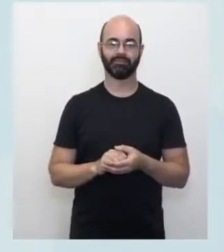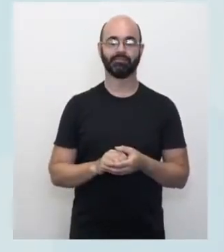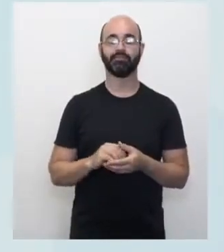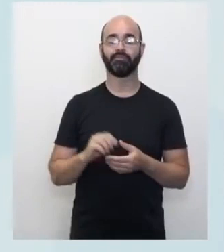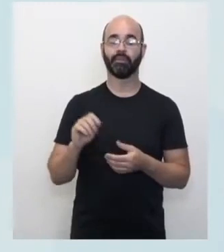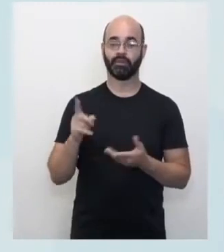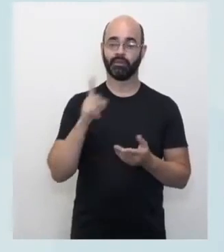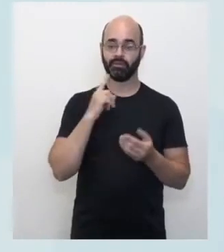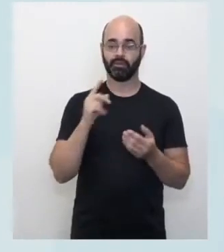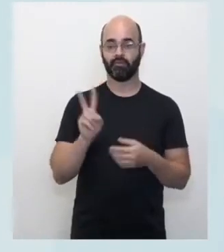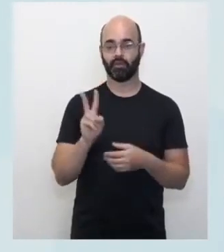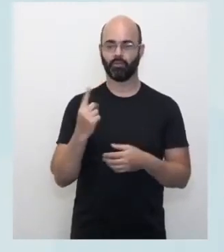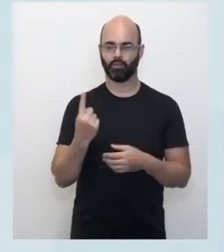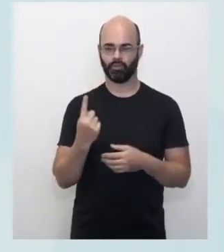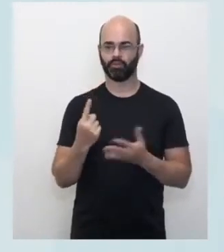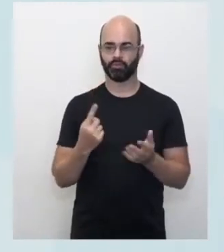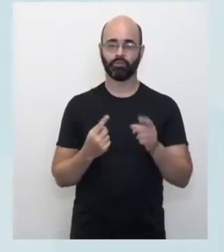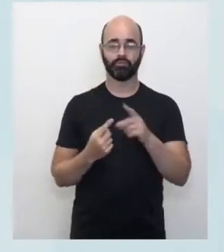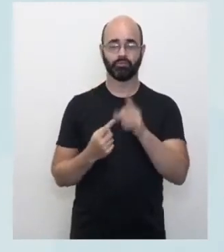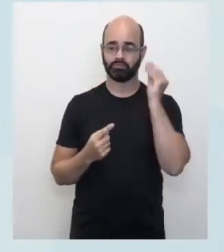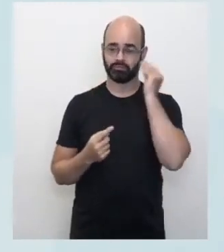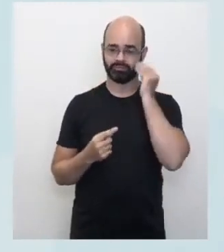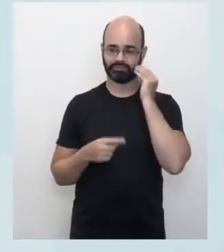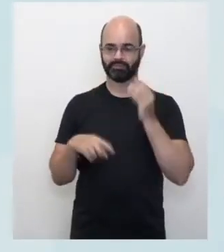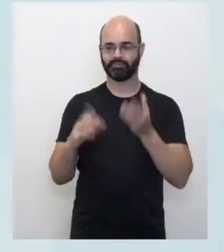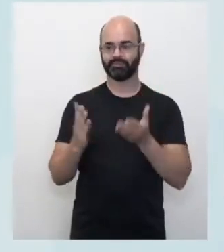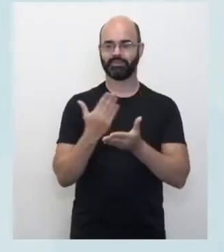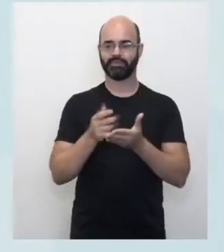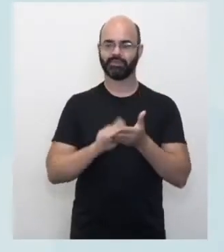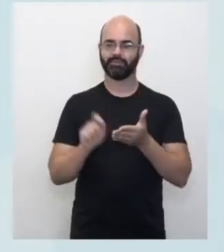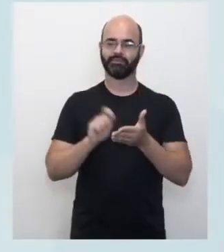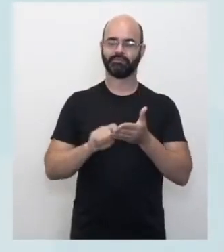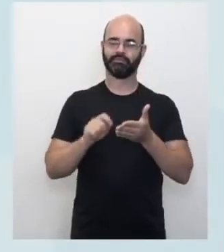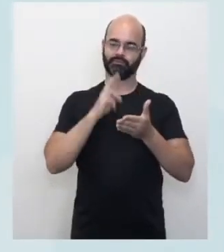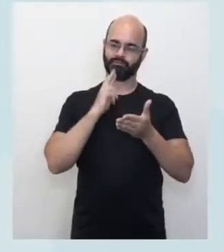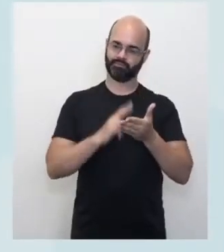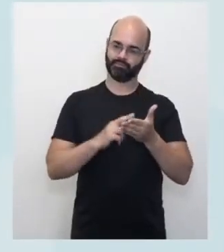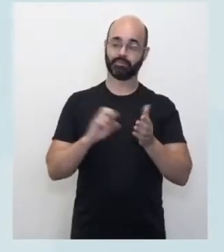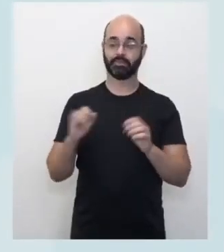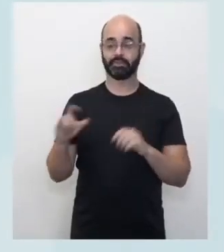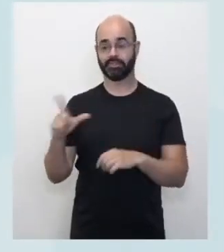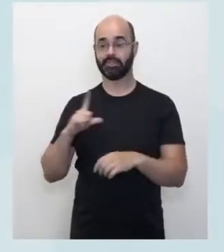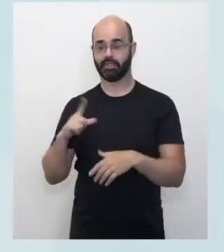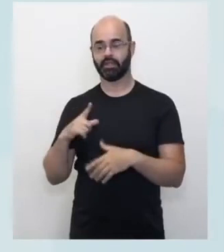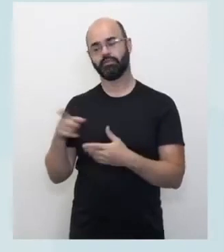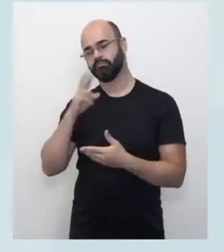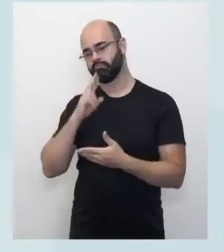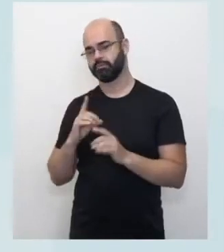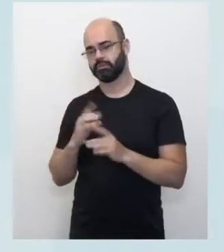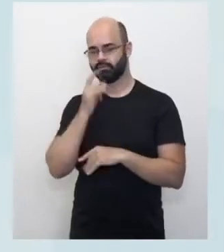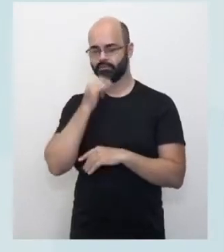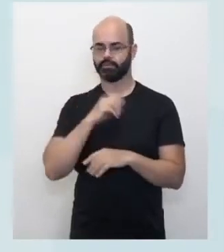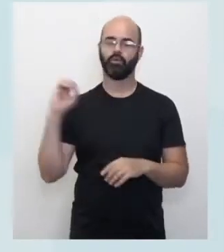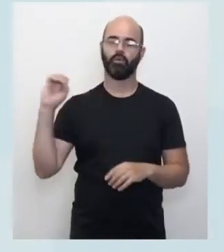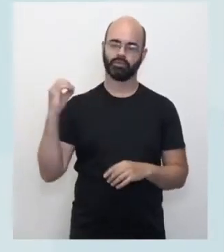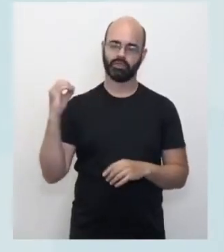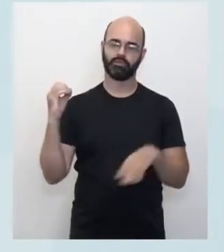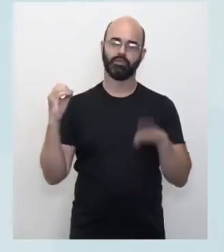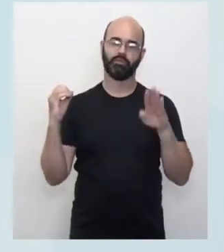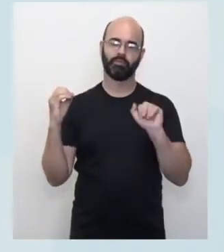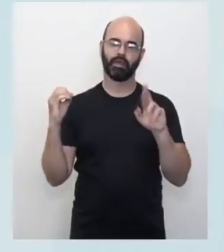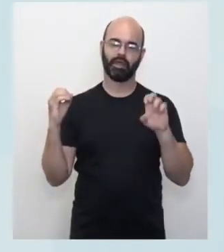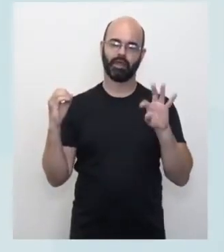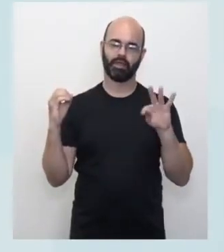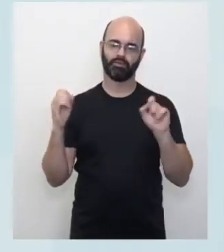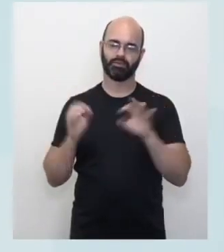abre para fazer. Se não, faz aí no seu caderno, tá bom? A distância entre as cidades de Osasco e Barretos é de